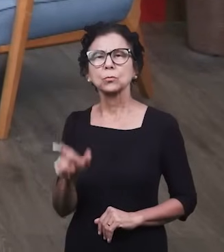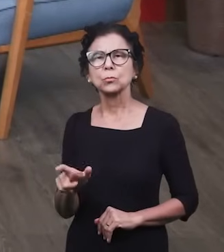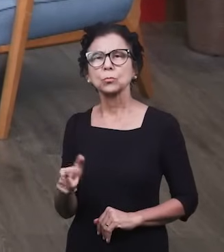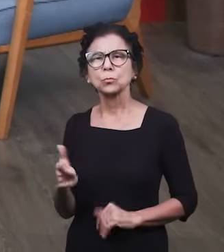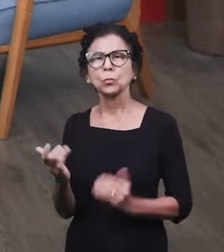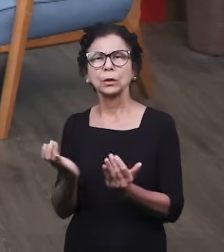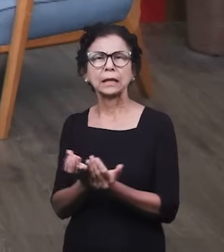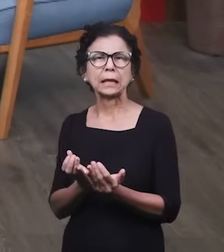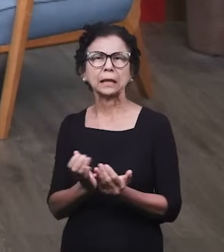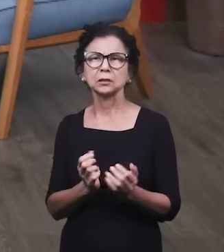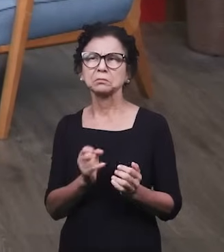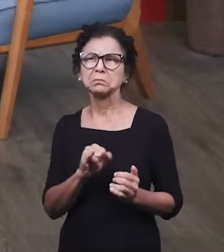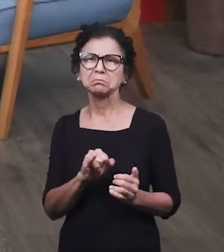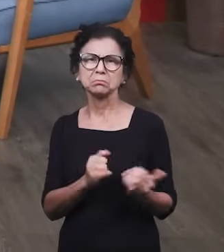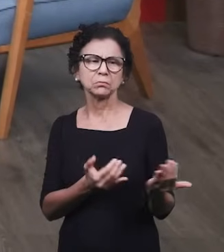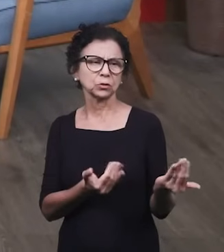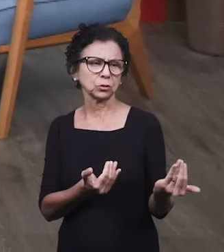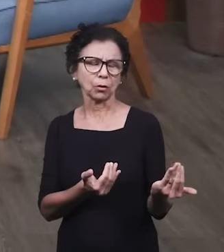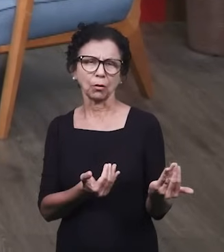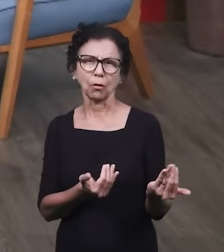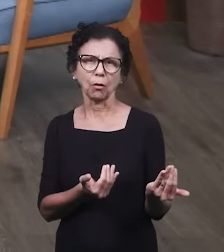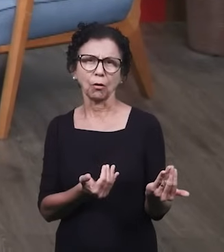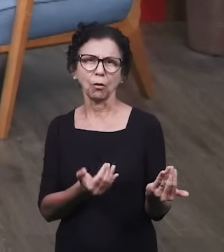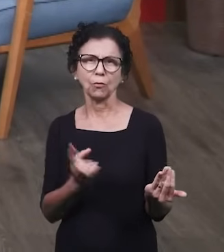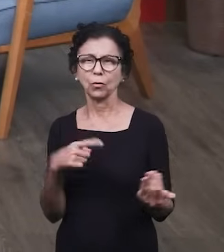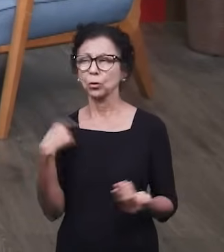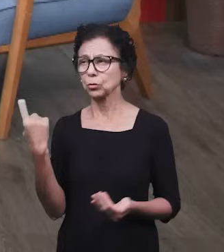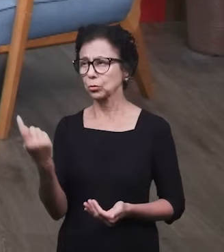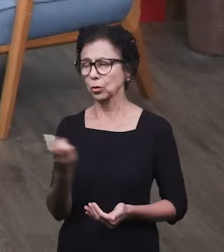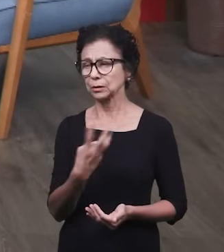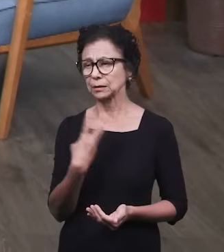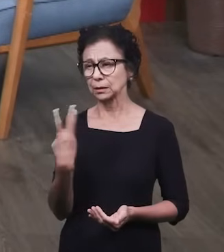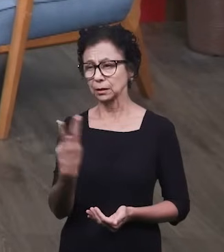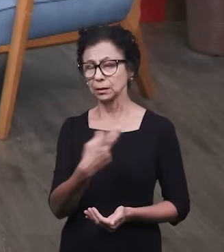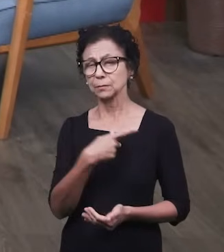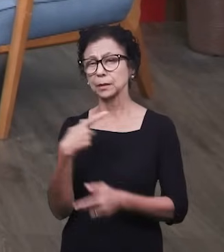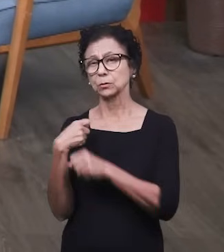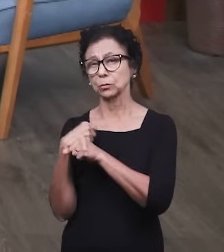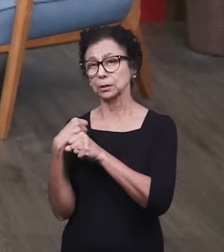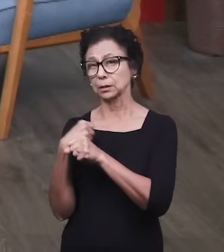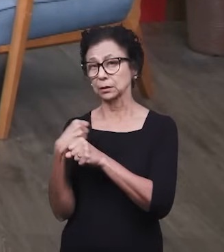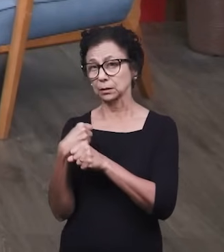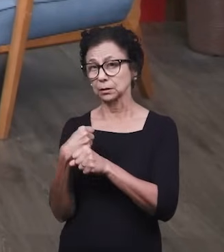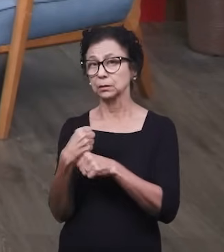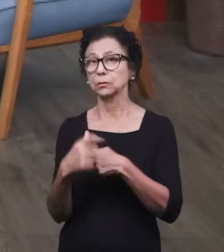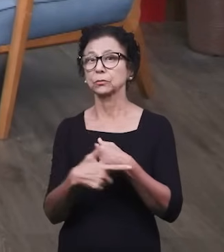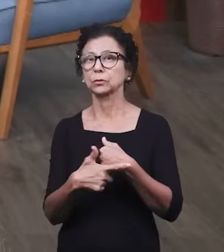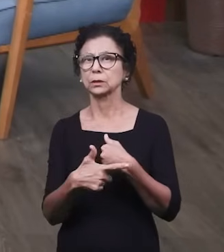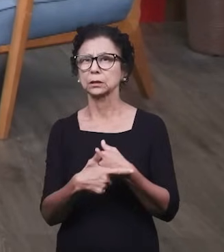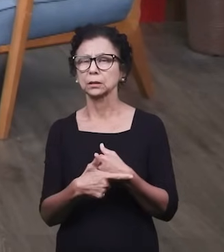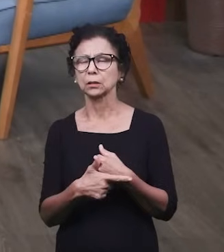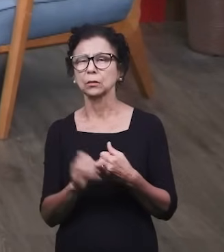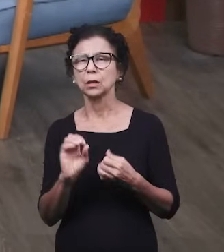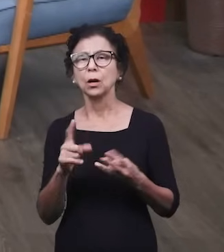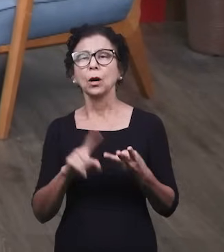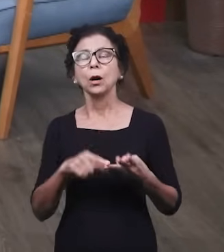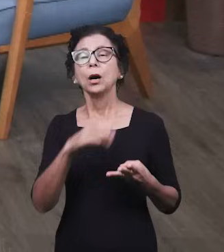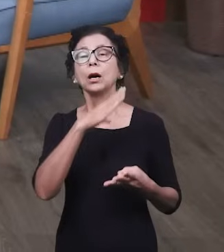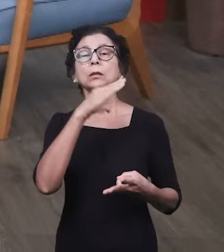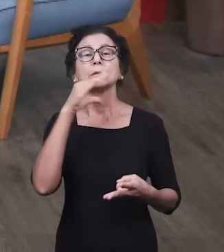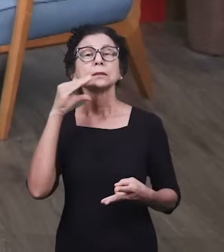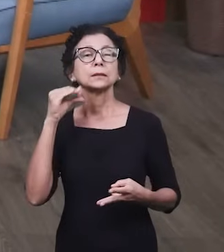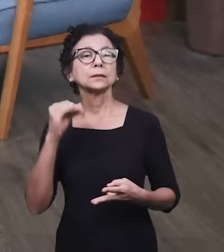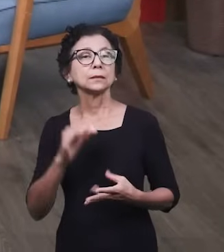crente em Jesus, seja um jovem, nós que já estamos aqui pastores há tantos anos, um adolescente,